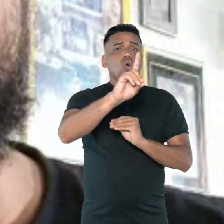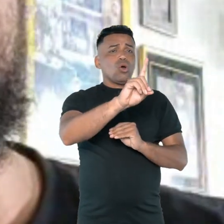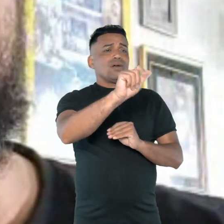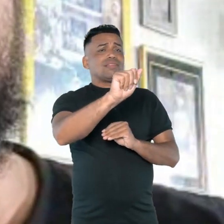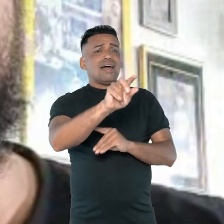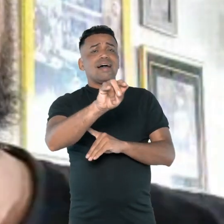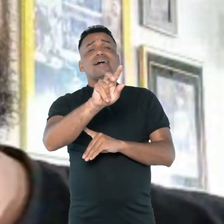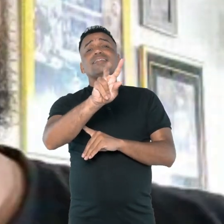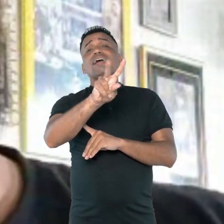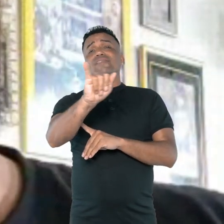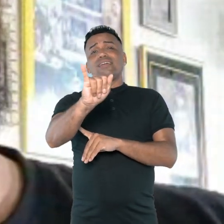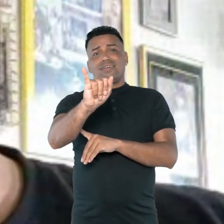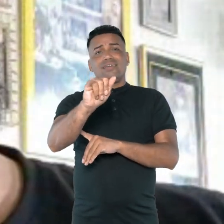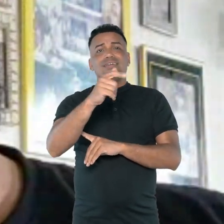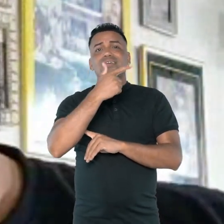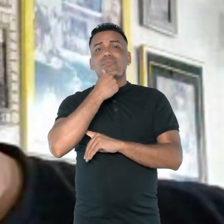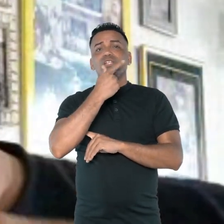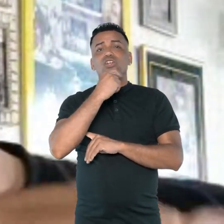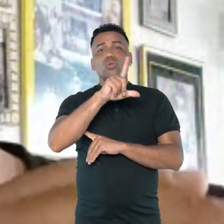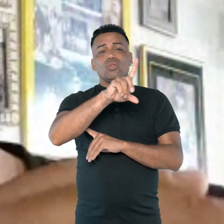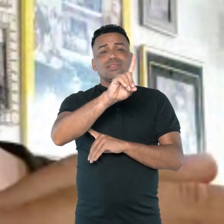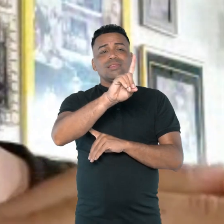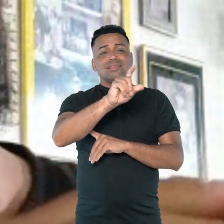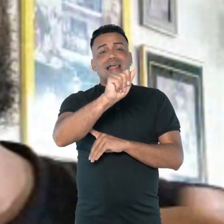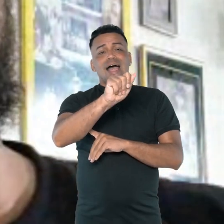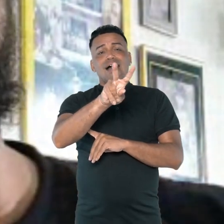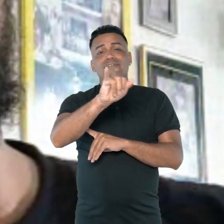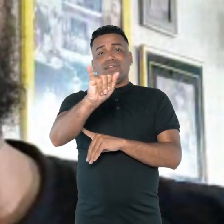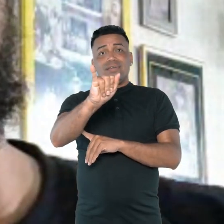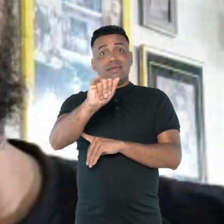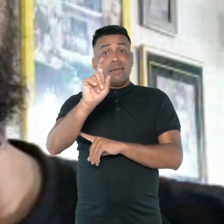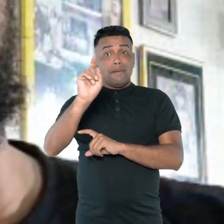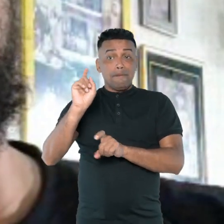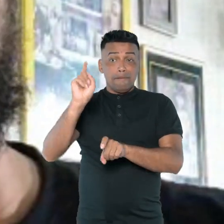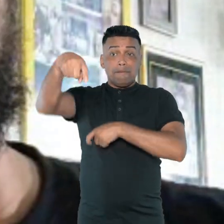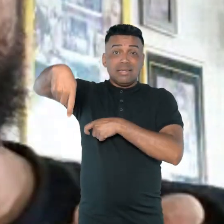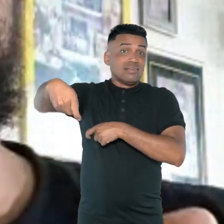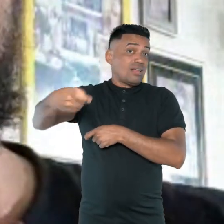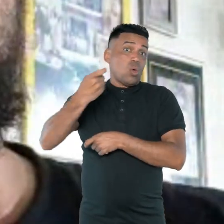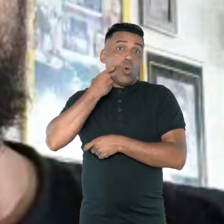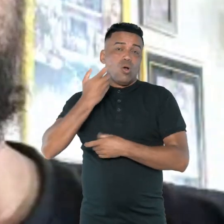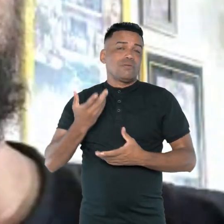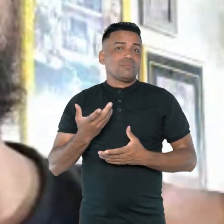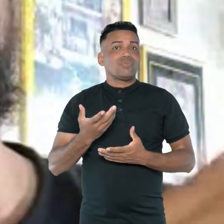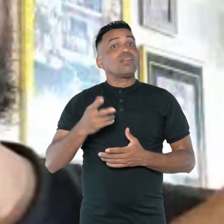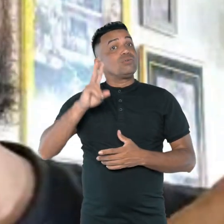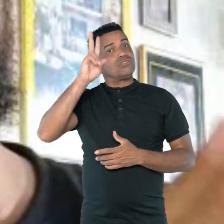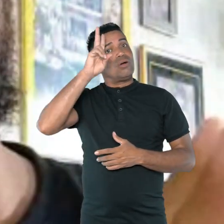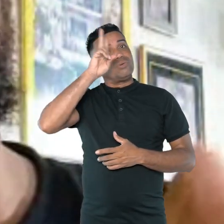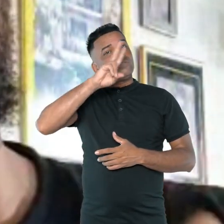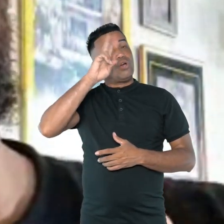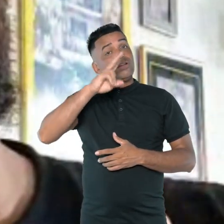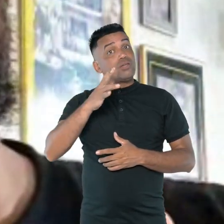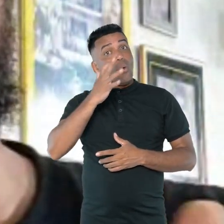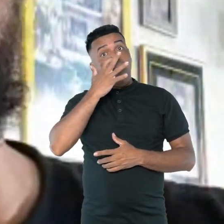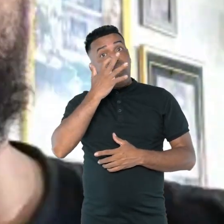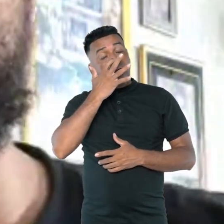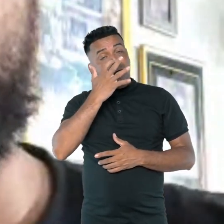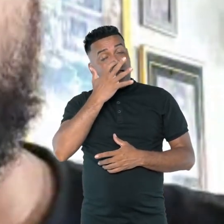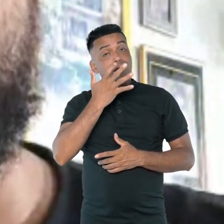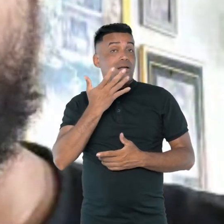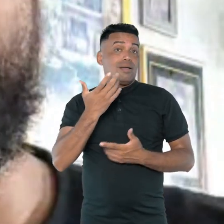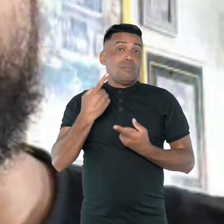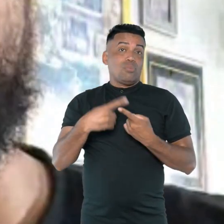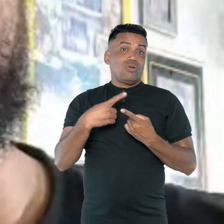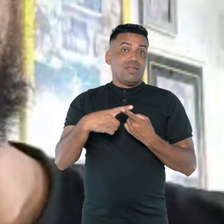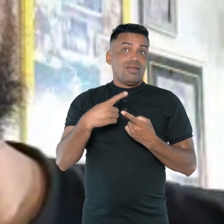querendo ser pescador? Então, são histórias que eu aprecio muito por causa disso. Né? No livro